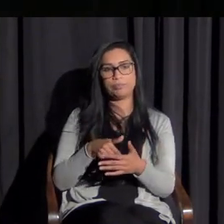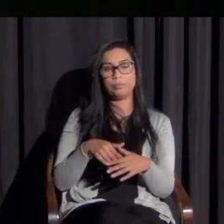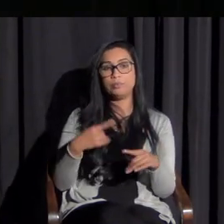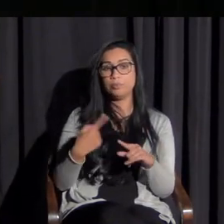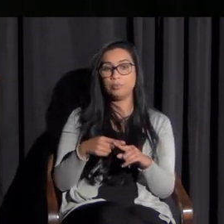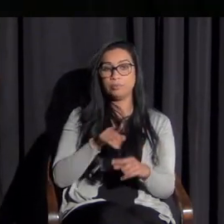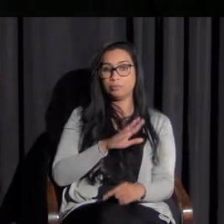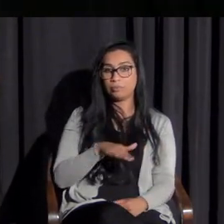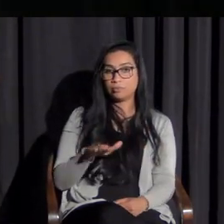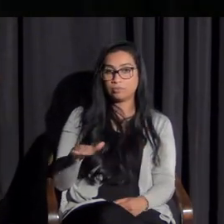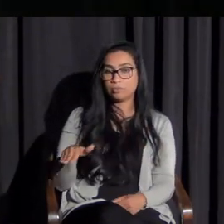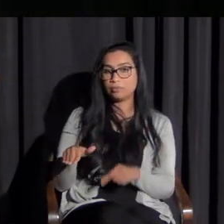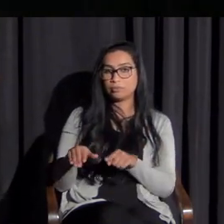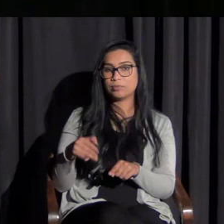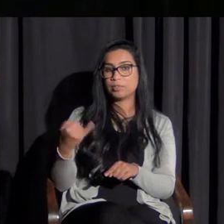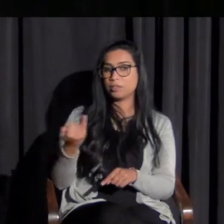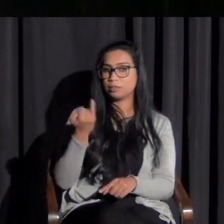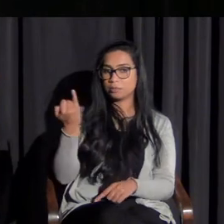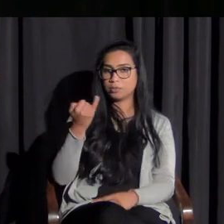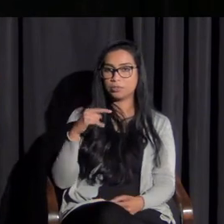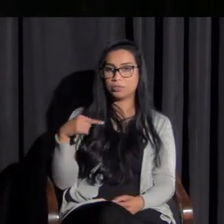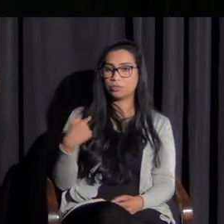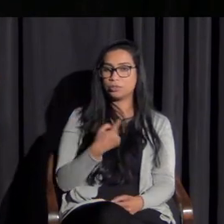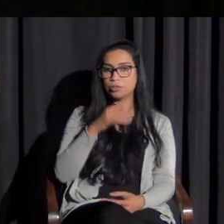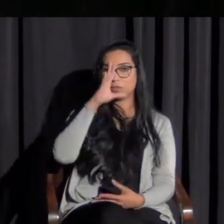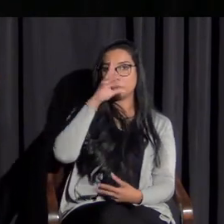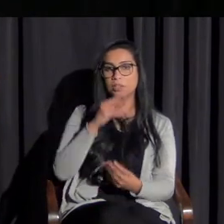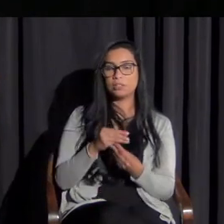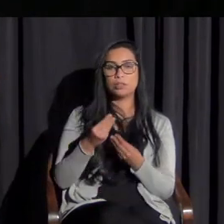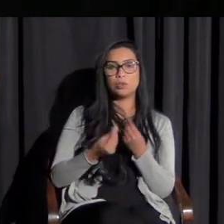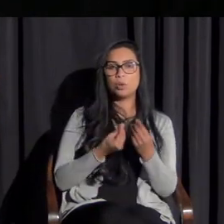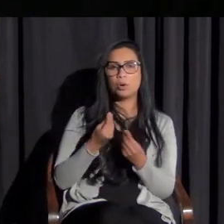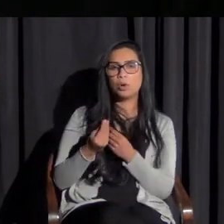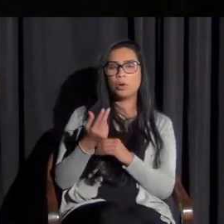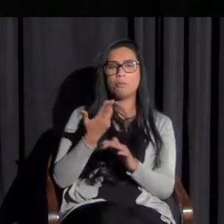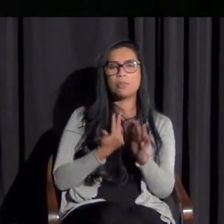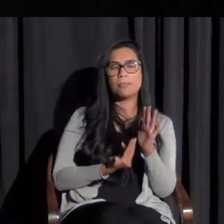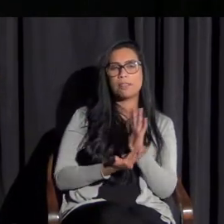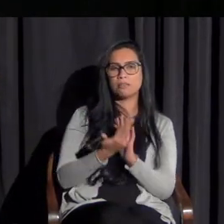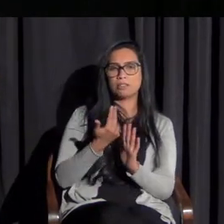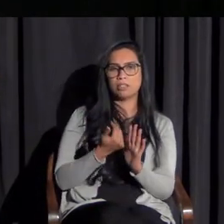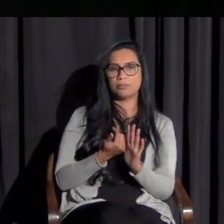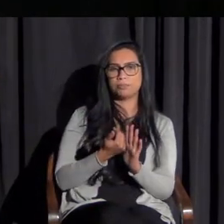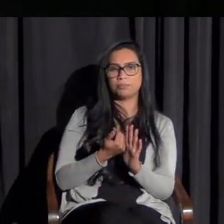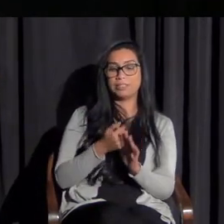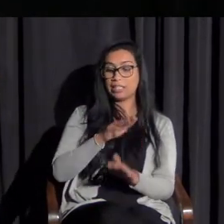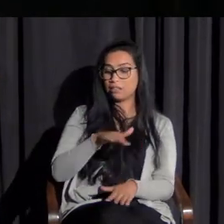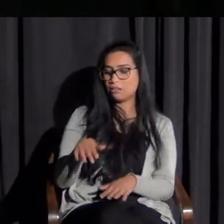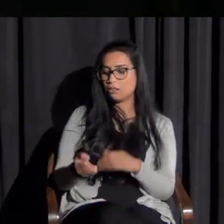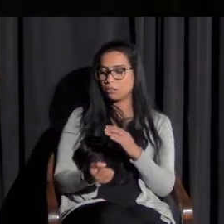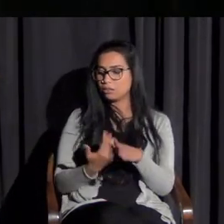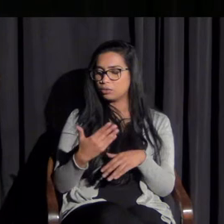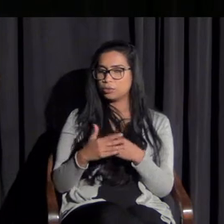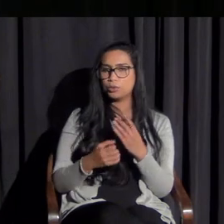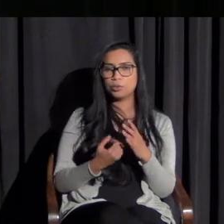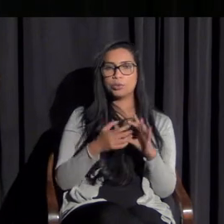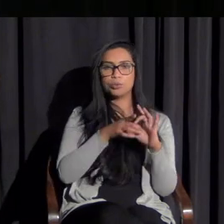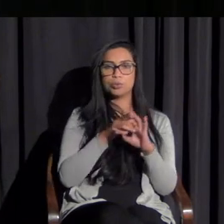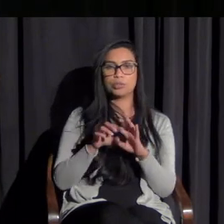infância, são fundamentais também para a gente compreender os desenhos produzidos, criados pelas crianças nos diferentes